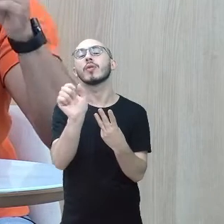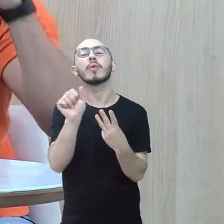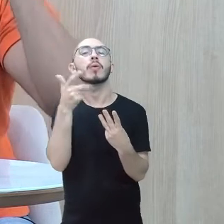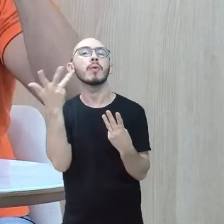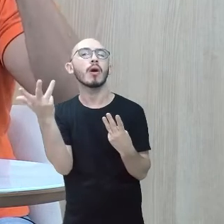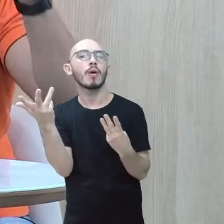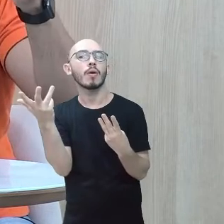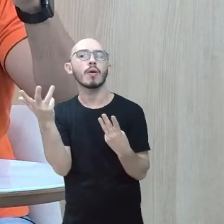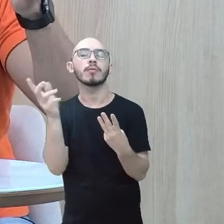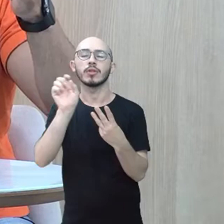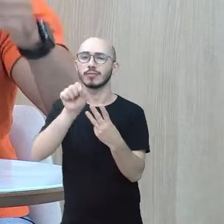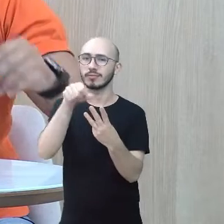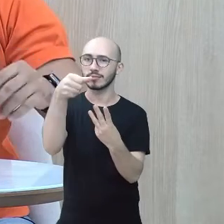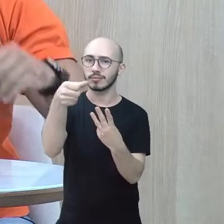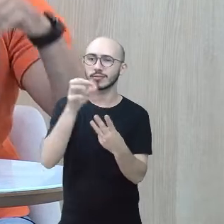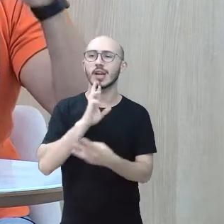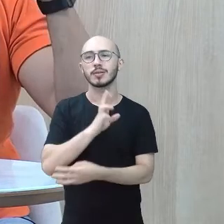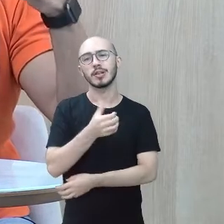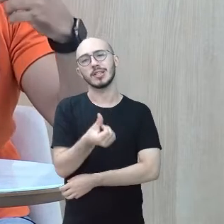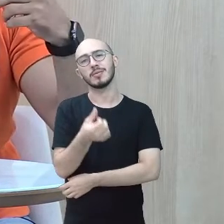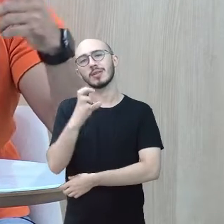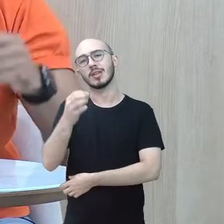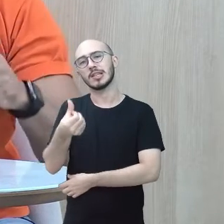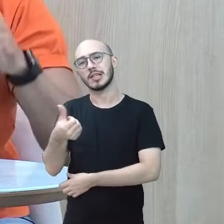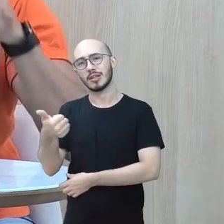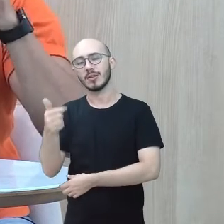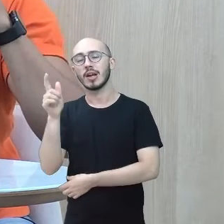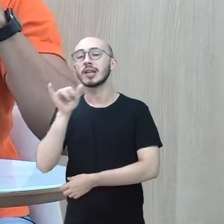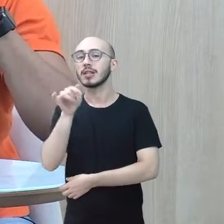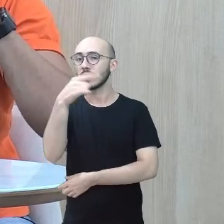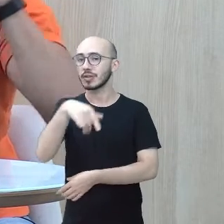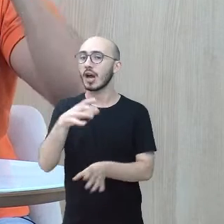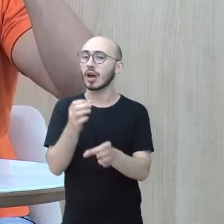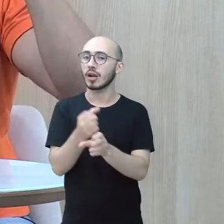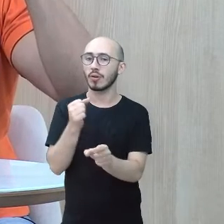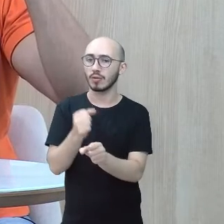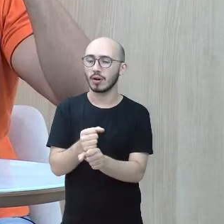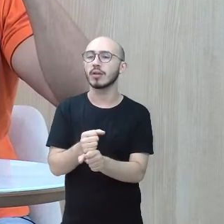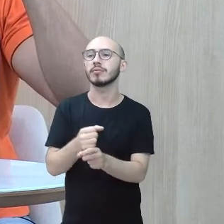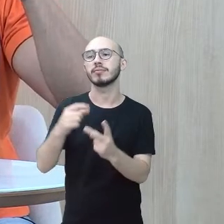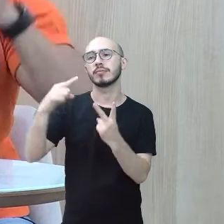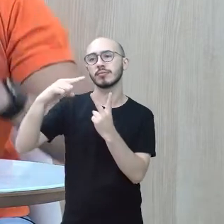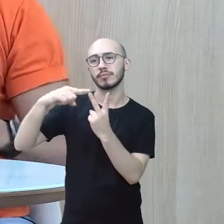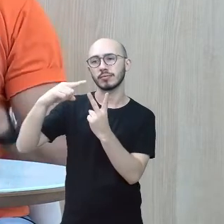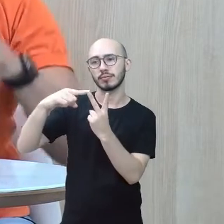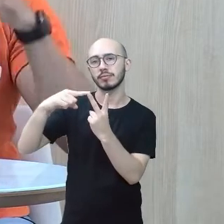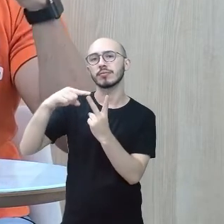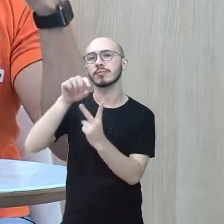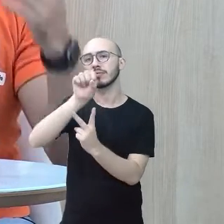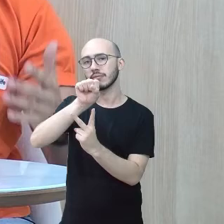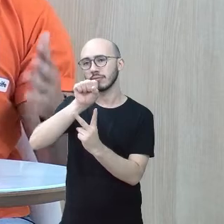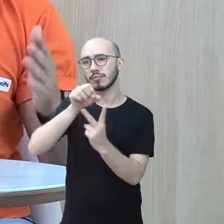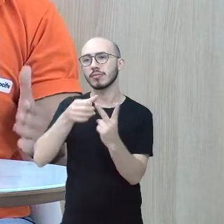foi 3 elevado à oitava. Então, se você calcular a raiz oitava, certo?